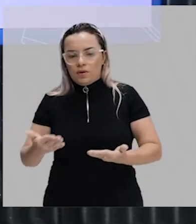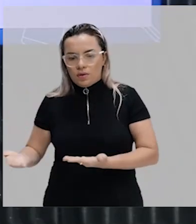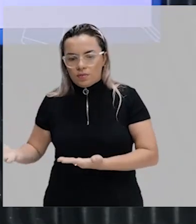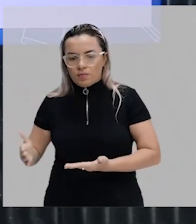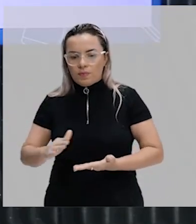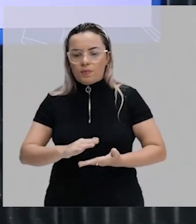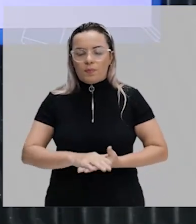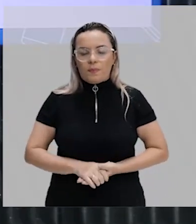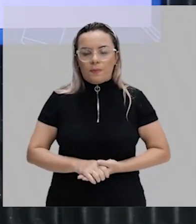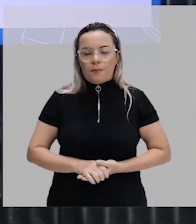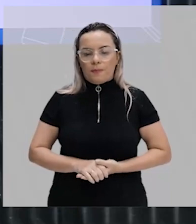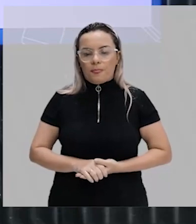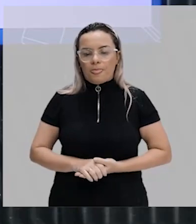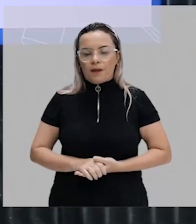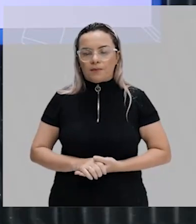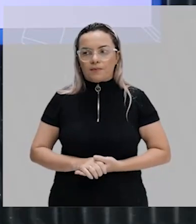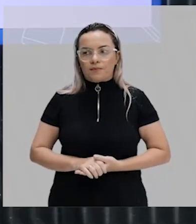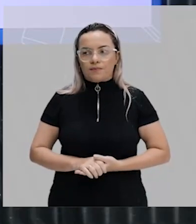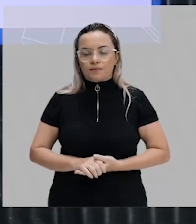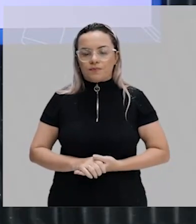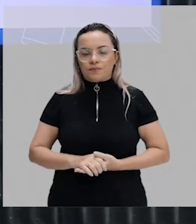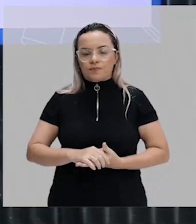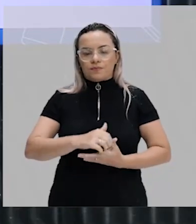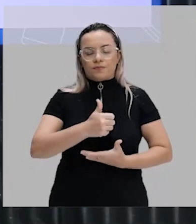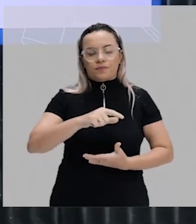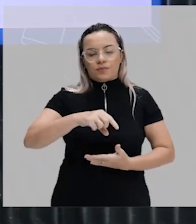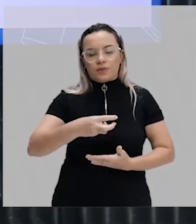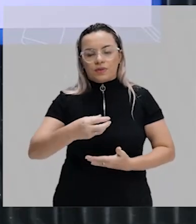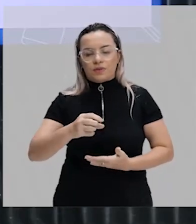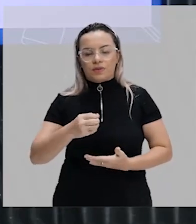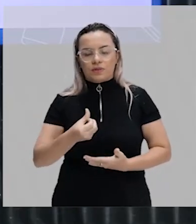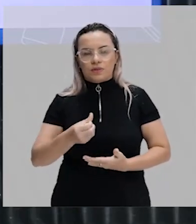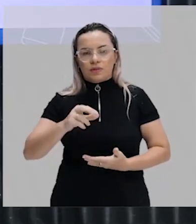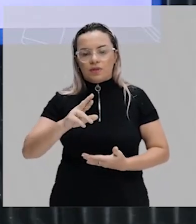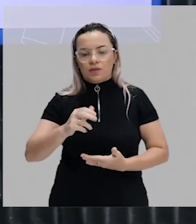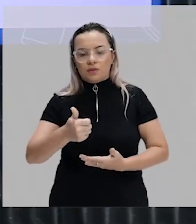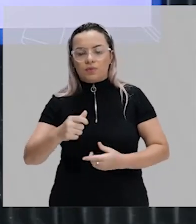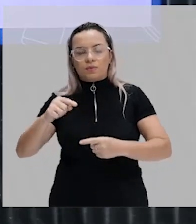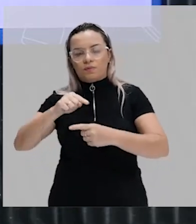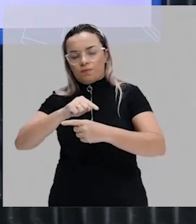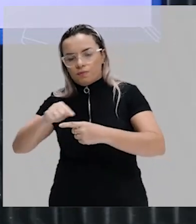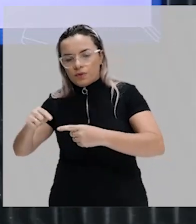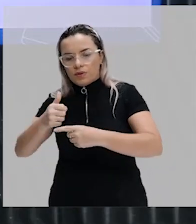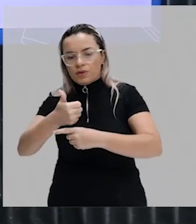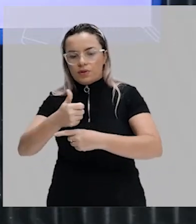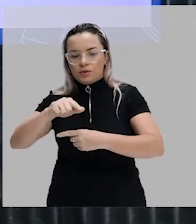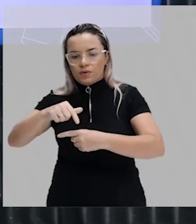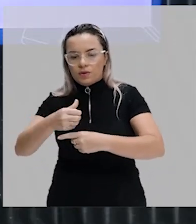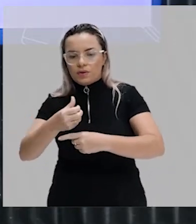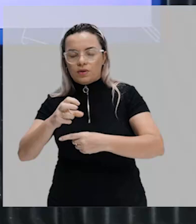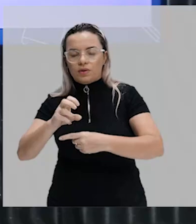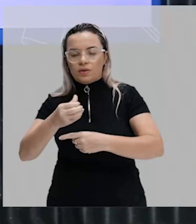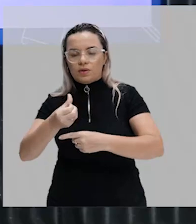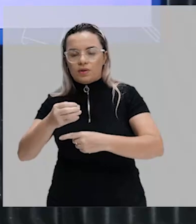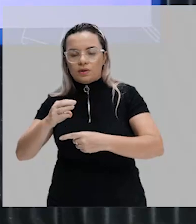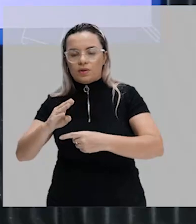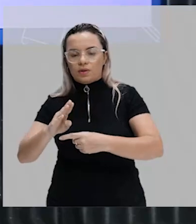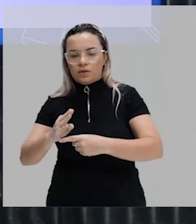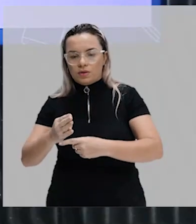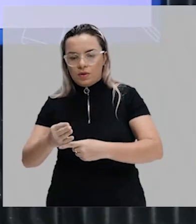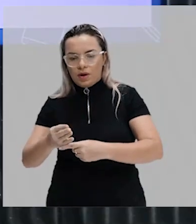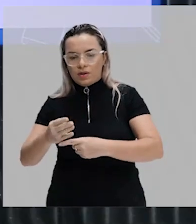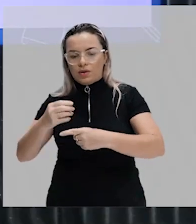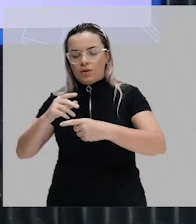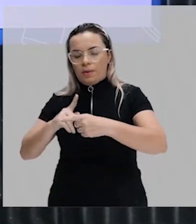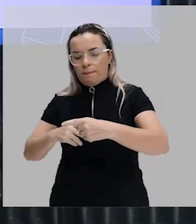1,564 PIB1. E lá no denominador temos P2. Gente, bem aqui eu já posso fazer multiplicação em x, produto dos